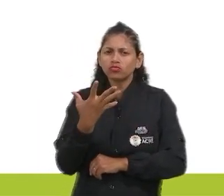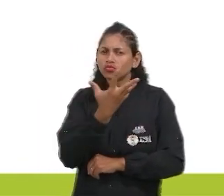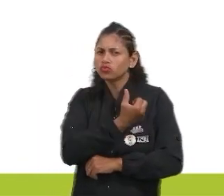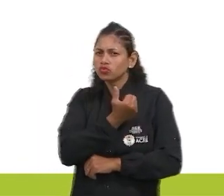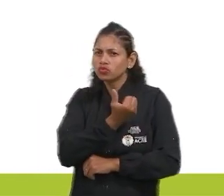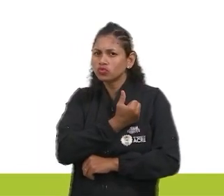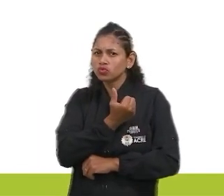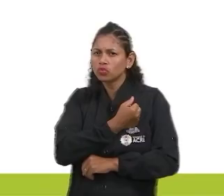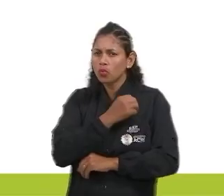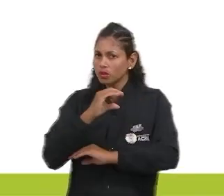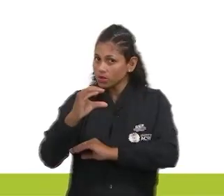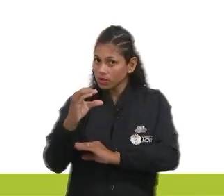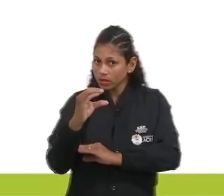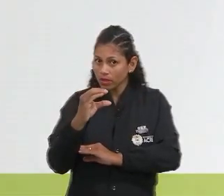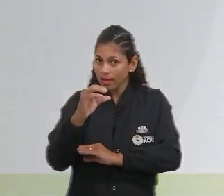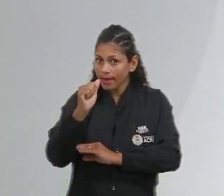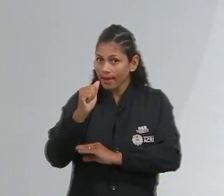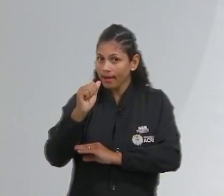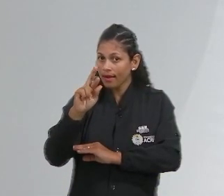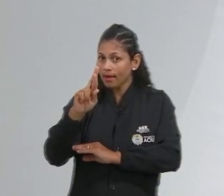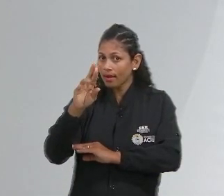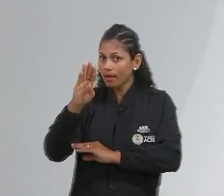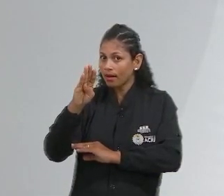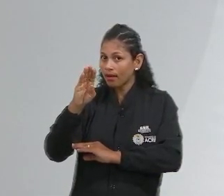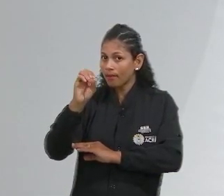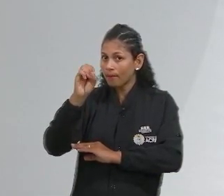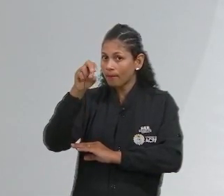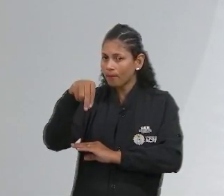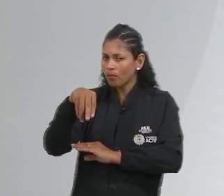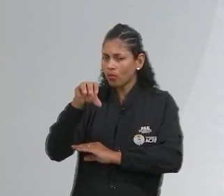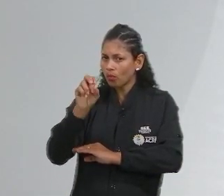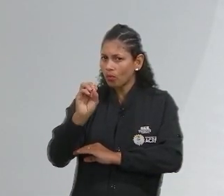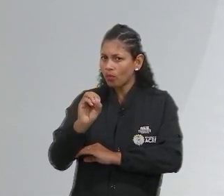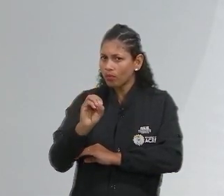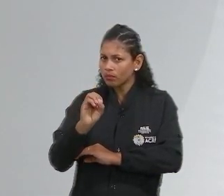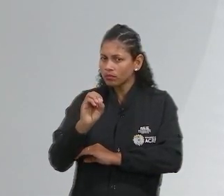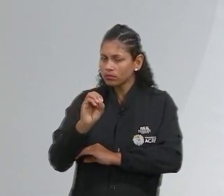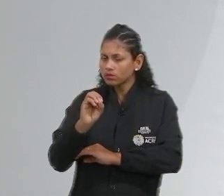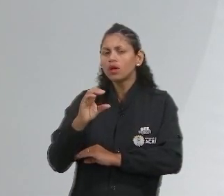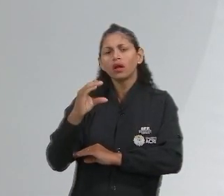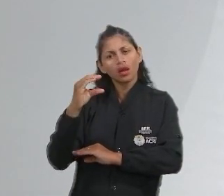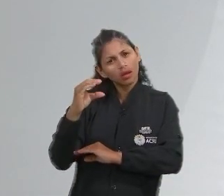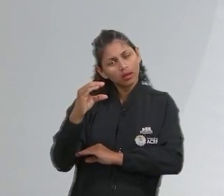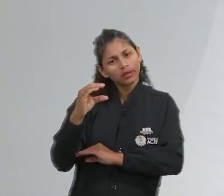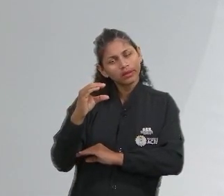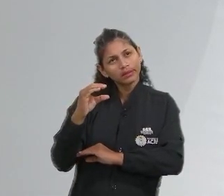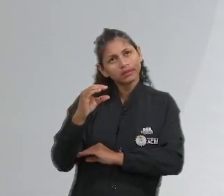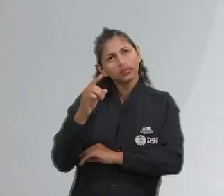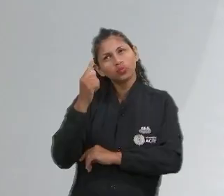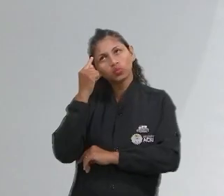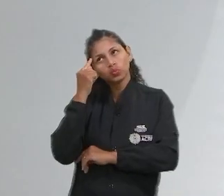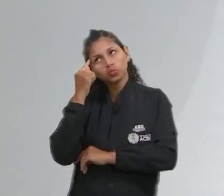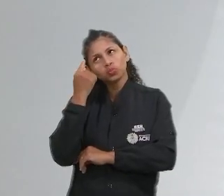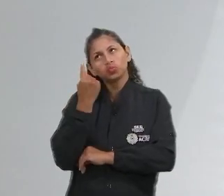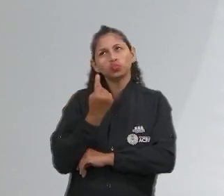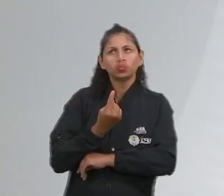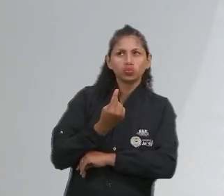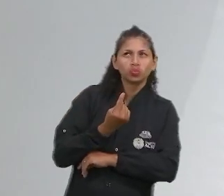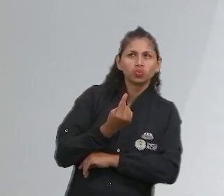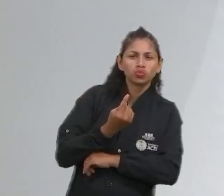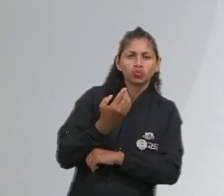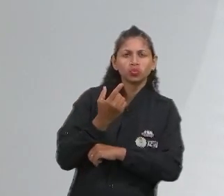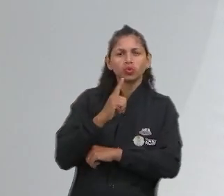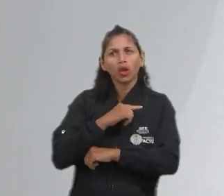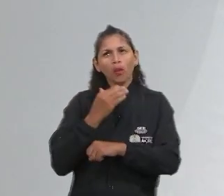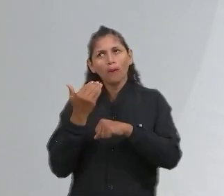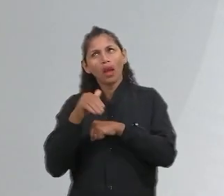ali os dois nomes, será que eu consigo saber se um tem mais carbonos do que o outro?